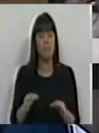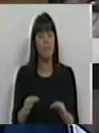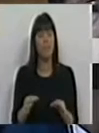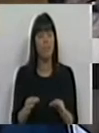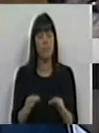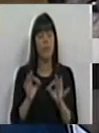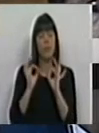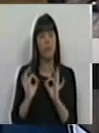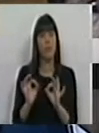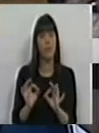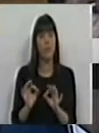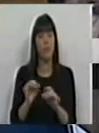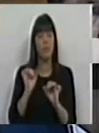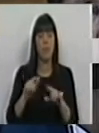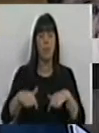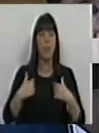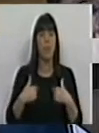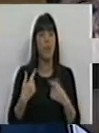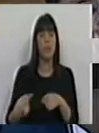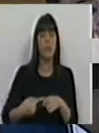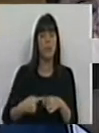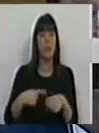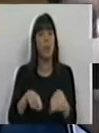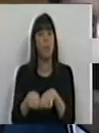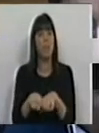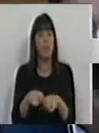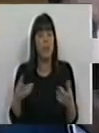concreto, para favorecer os seus próprios interesses